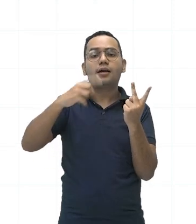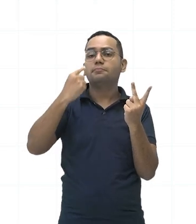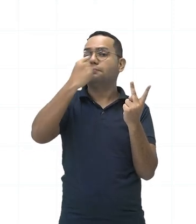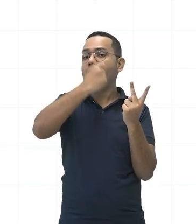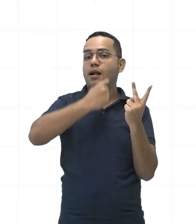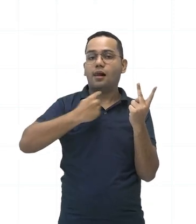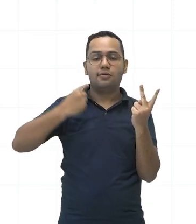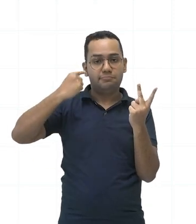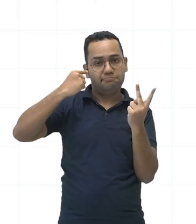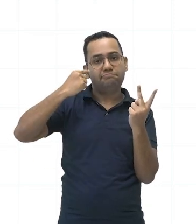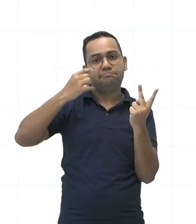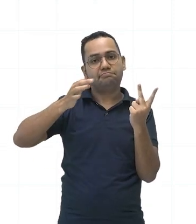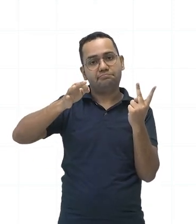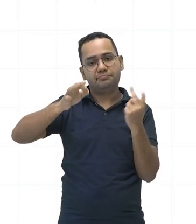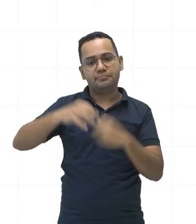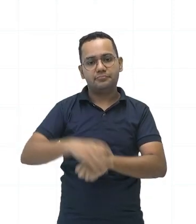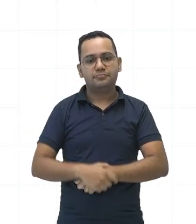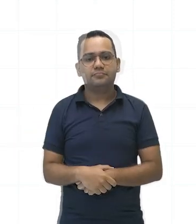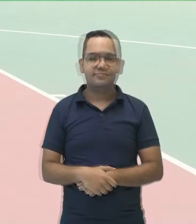dentes.